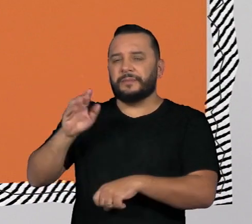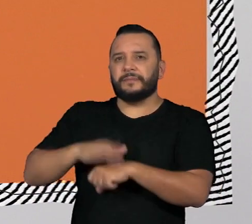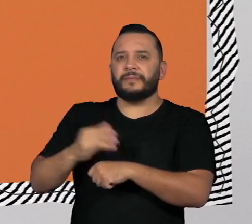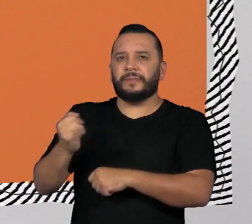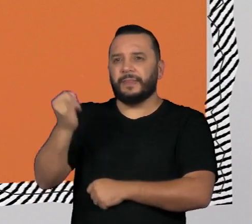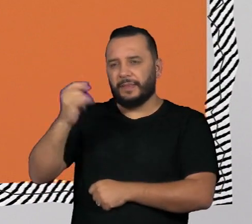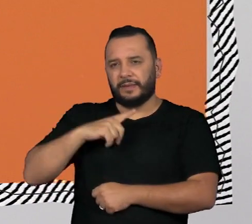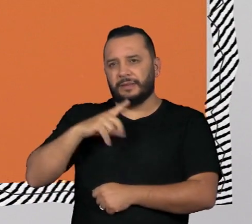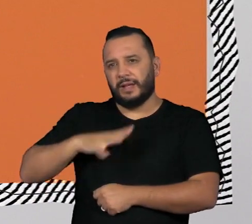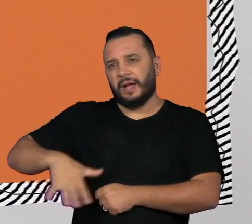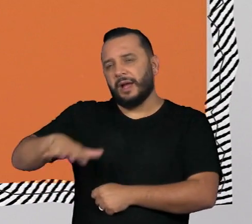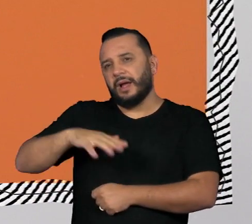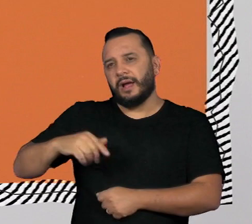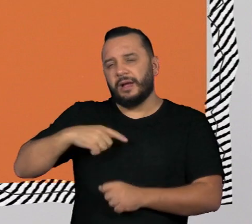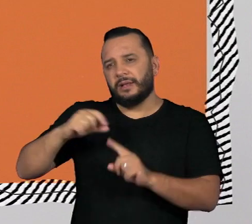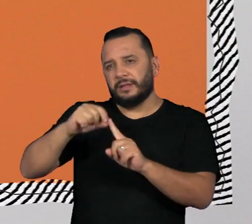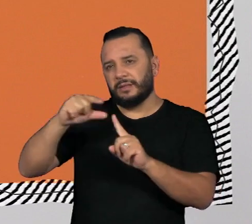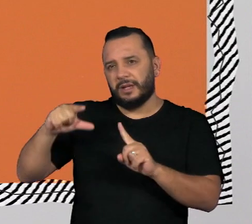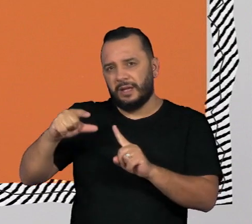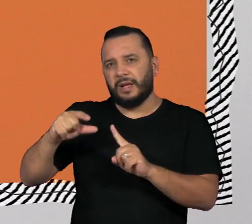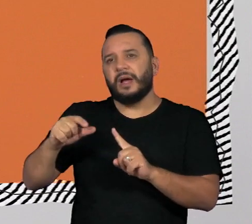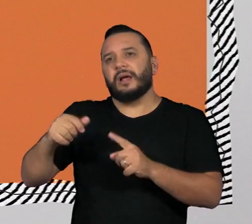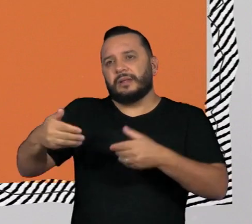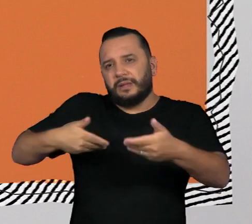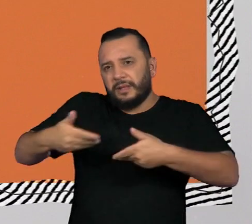na medicina da Ayahuasca, o que é que acontece?